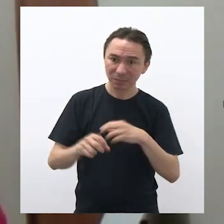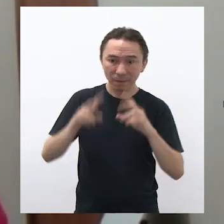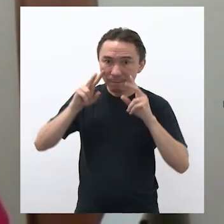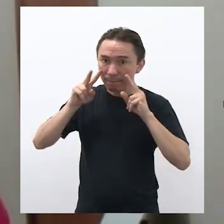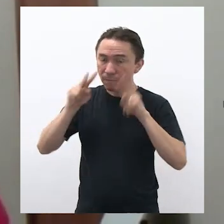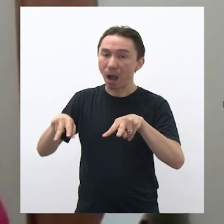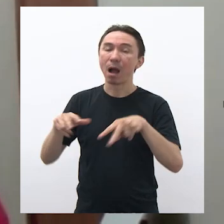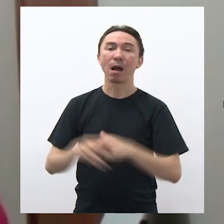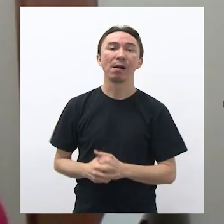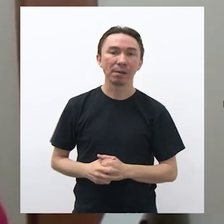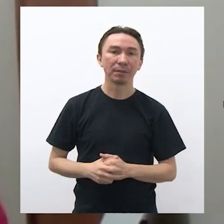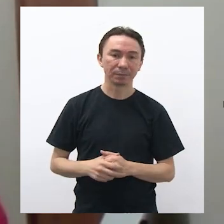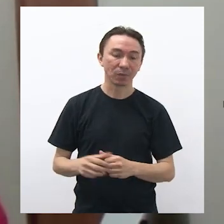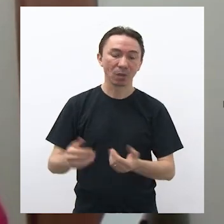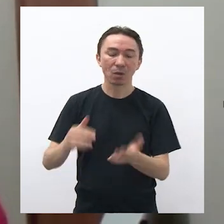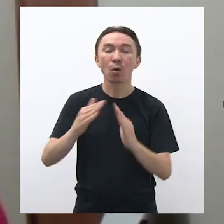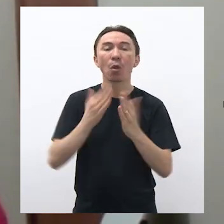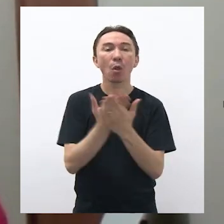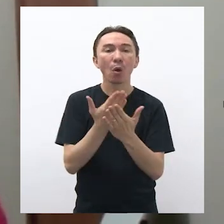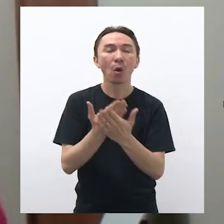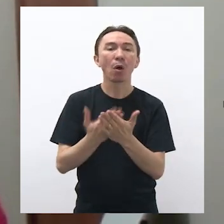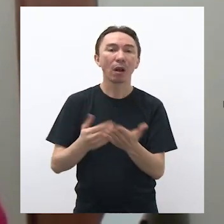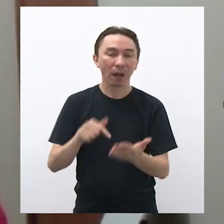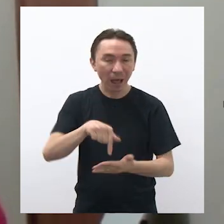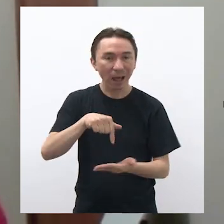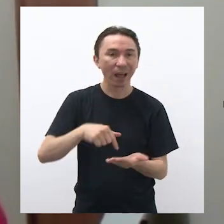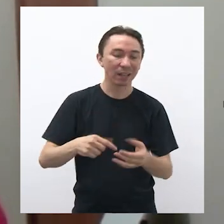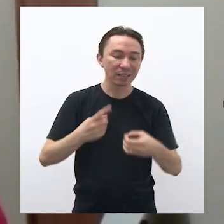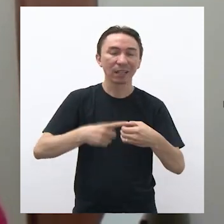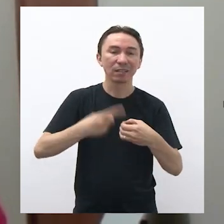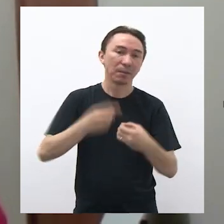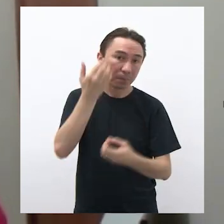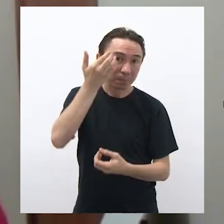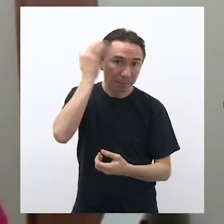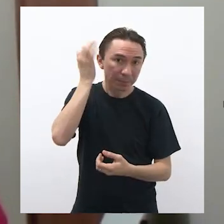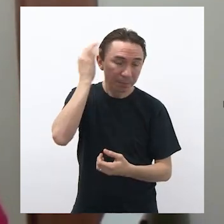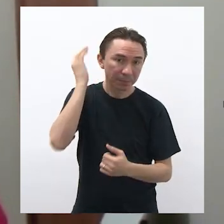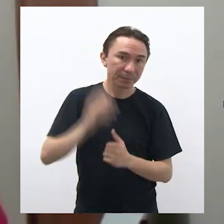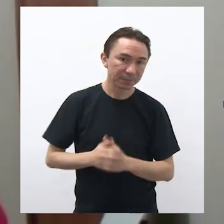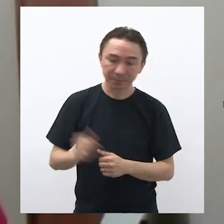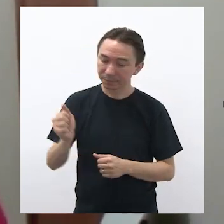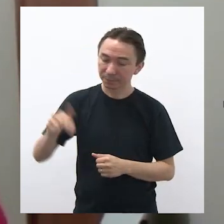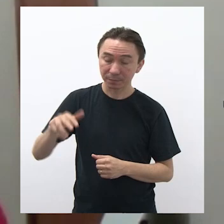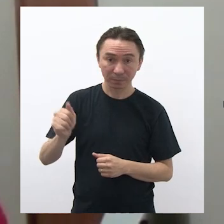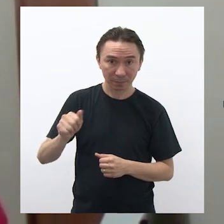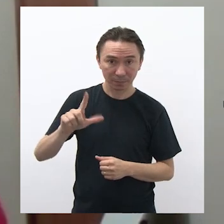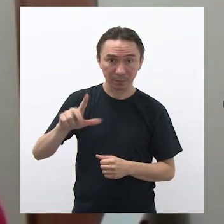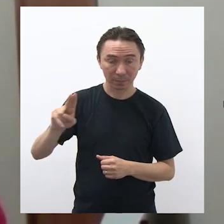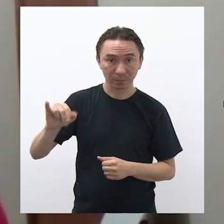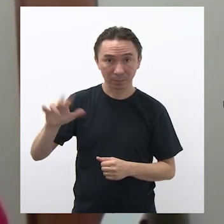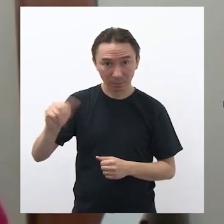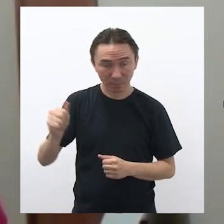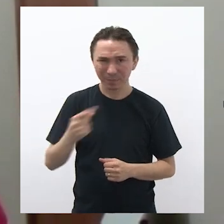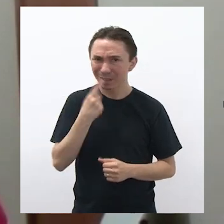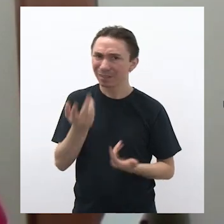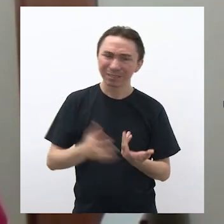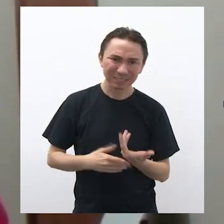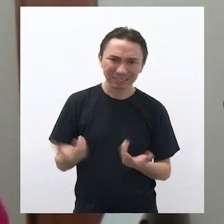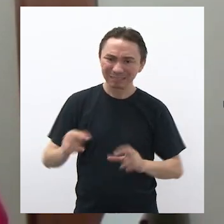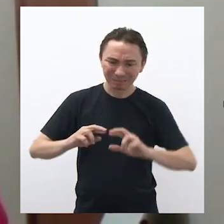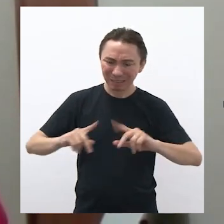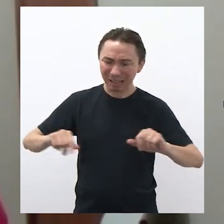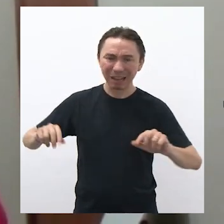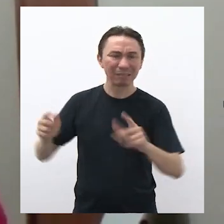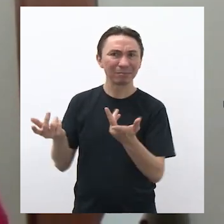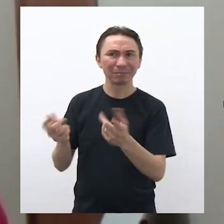André. A professora Ana Lúcia comenta nunca antes tinha considerado competências como empatia e resiliência, por exemplo,